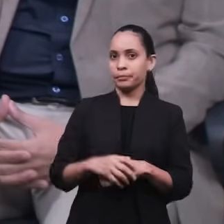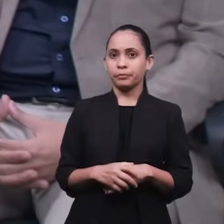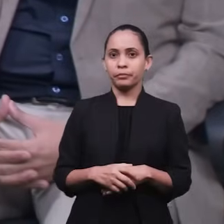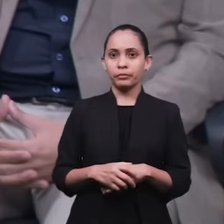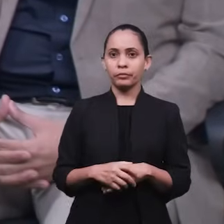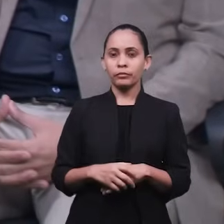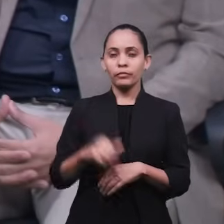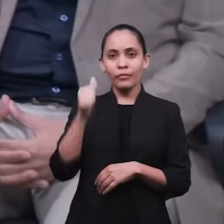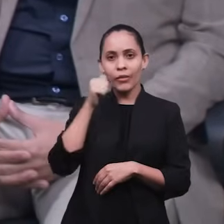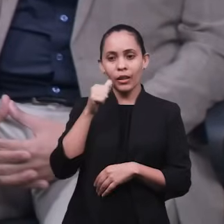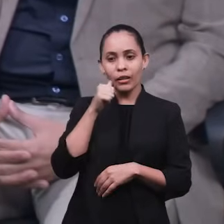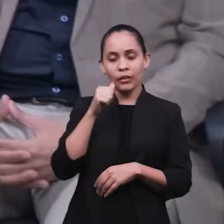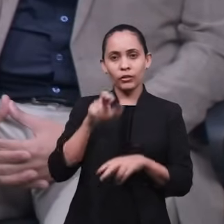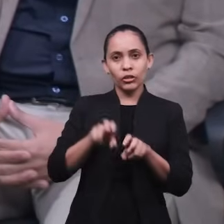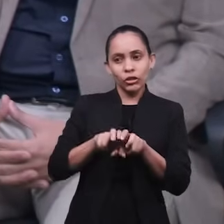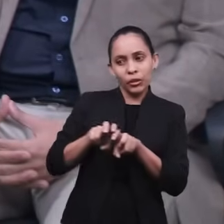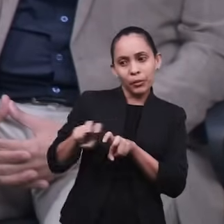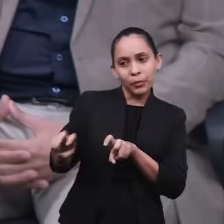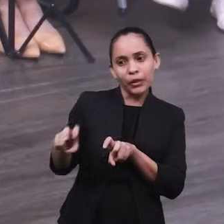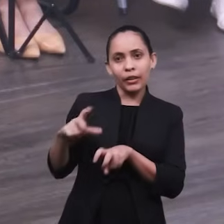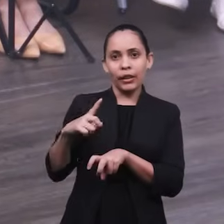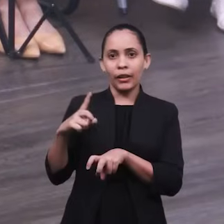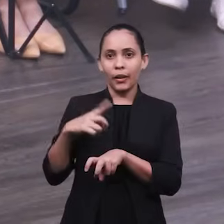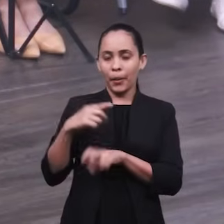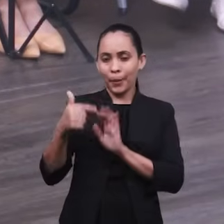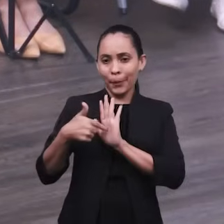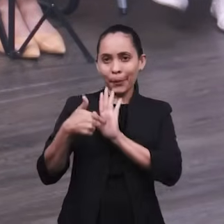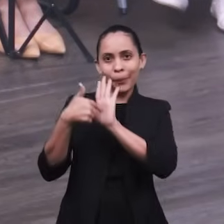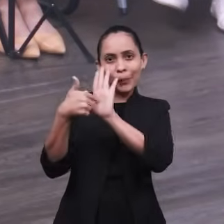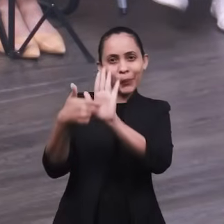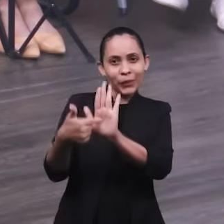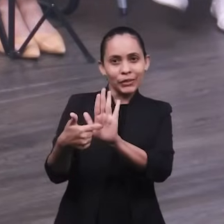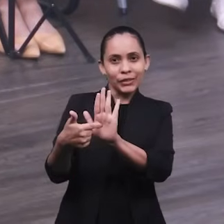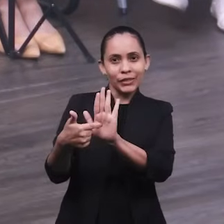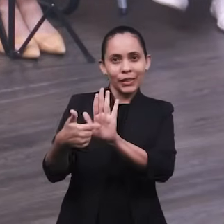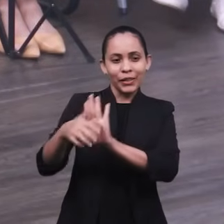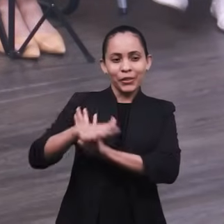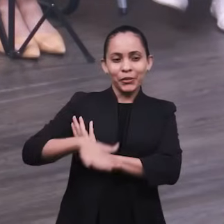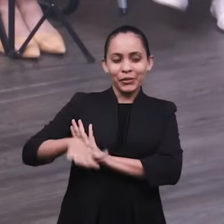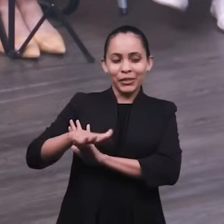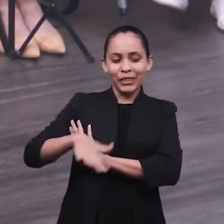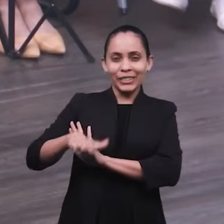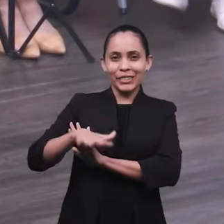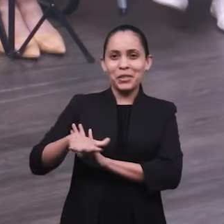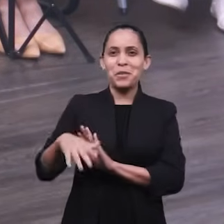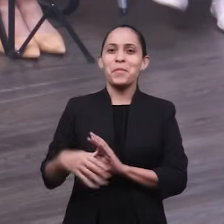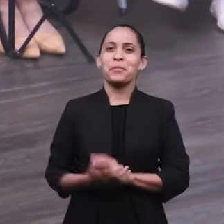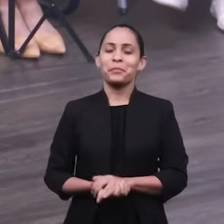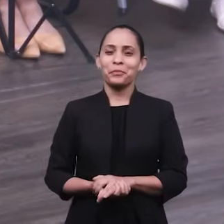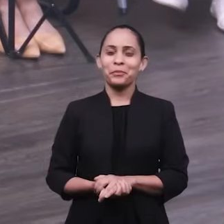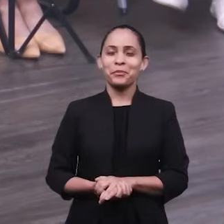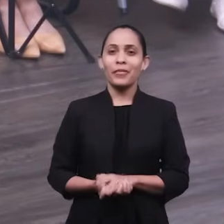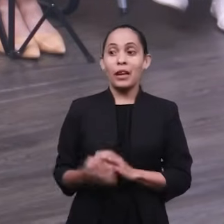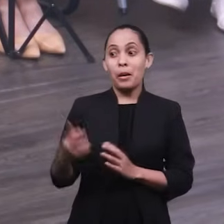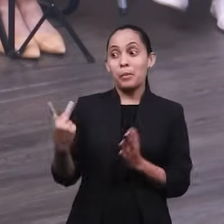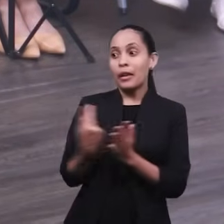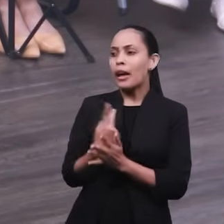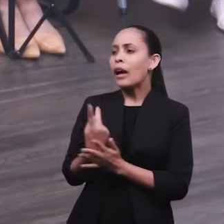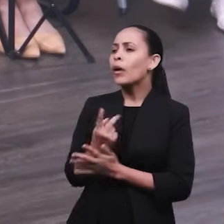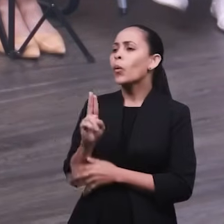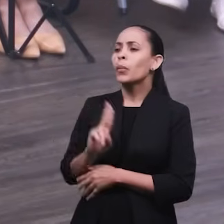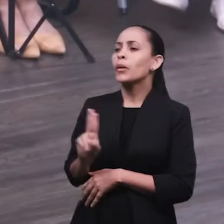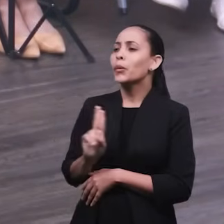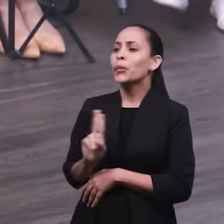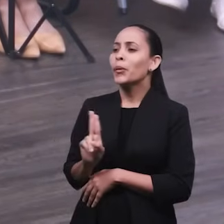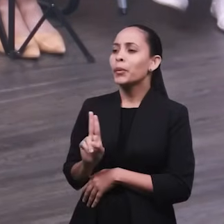começar a gravar, a irmã teve que chegar um pouquinho para cá porque ele aparecia aqui em cima, né? Esse instrumento, para mim não errar o nome,